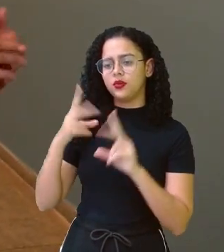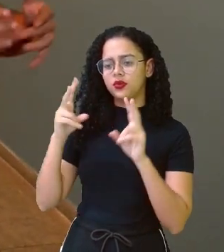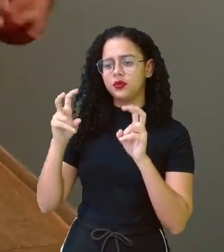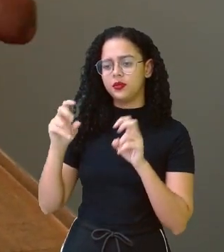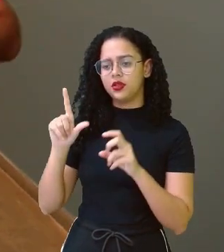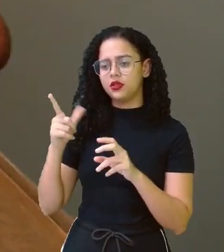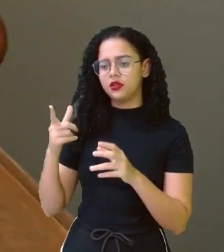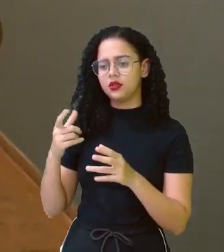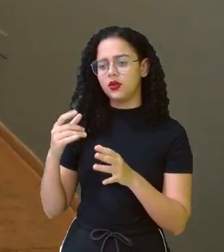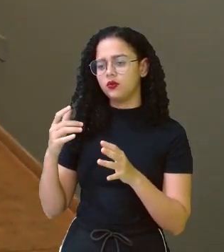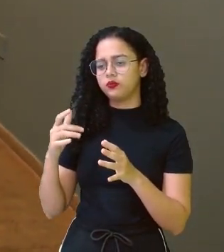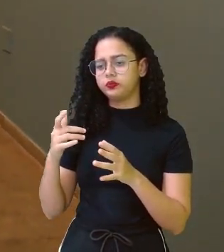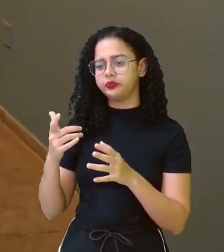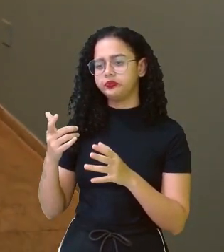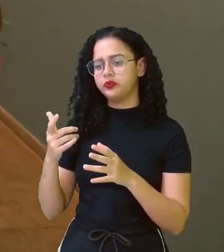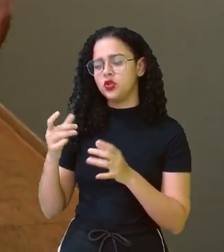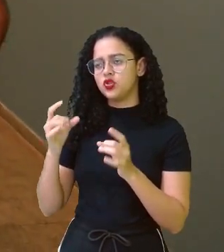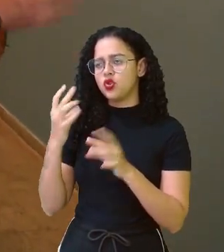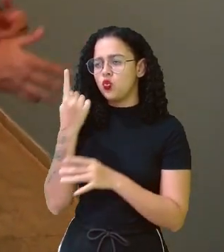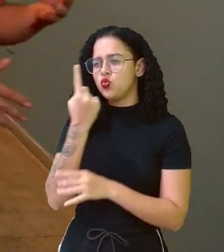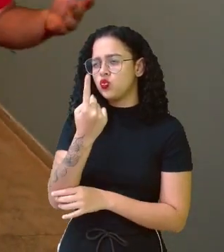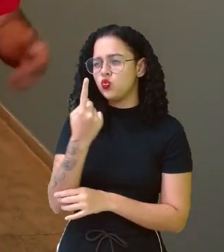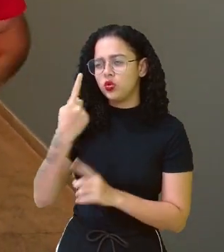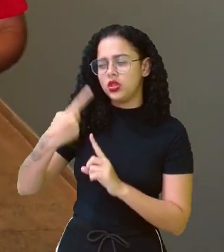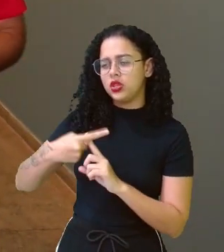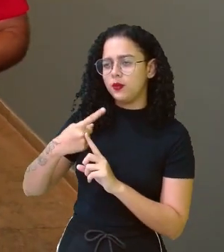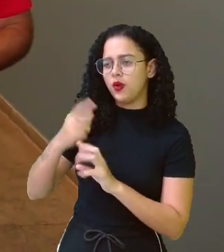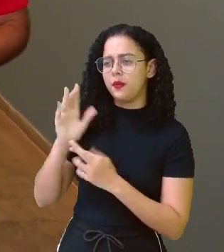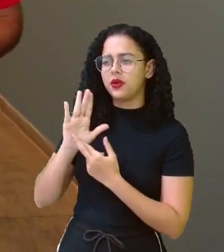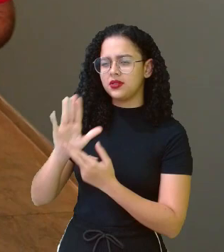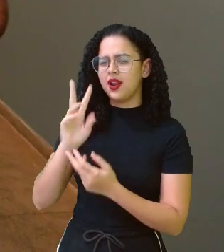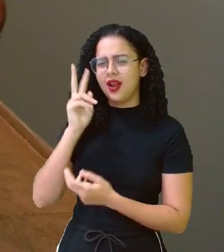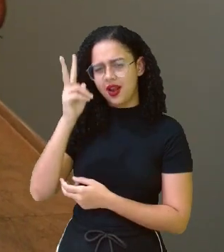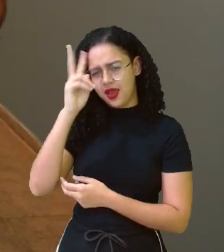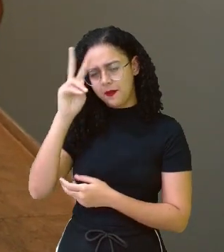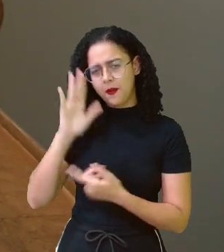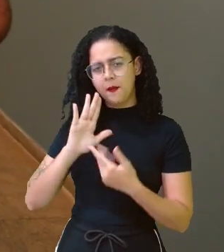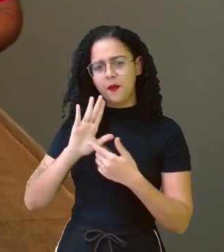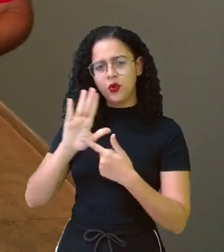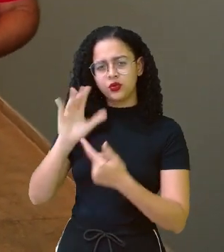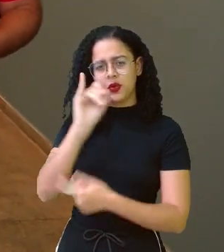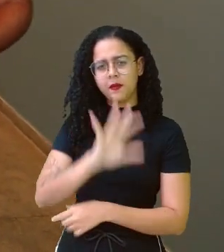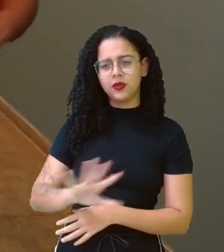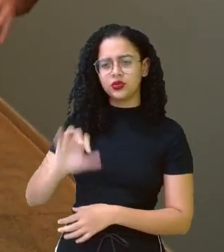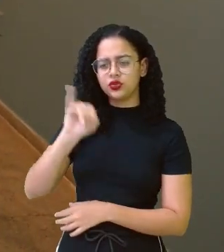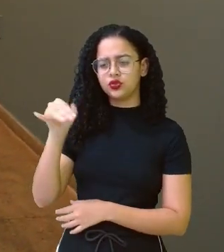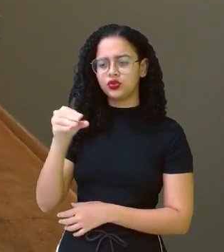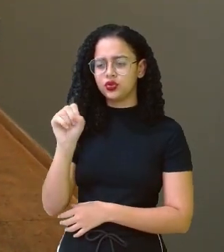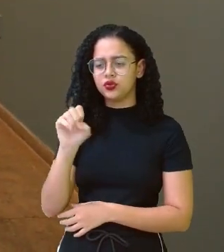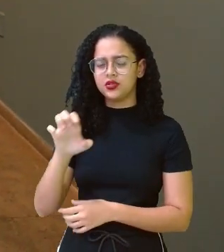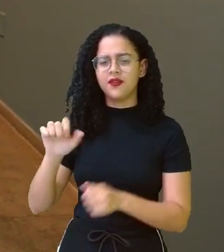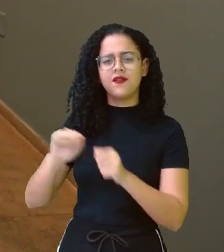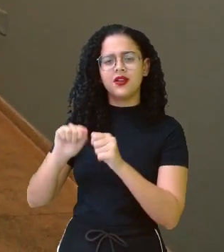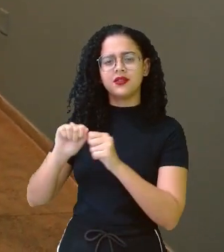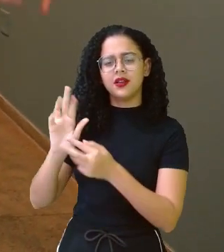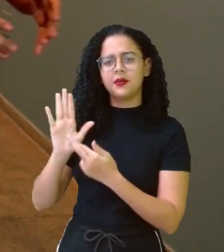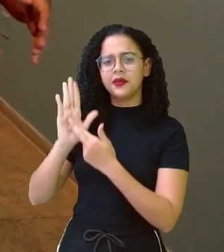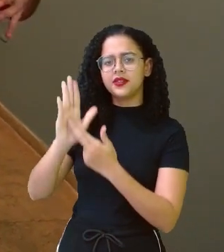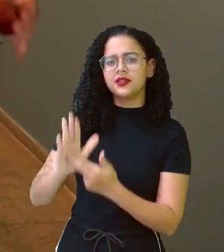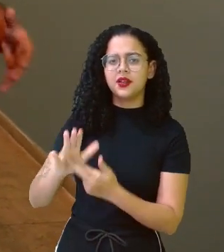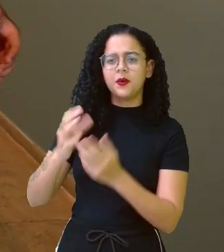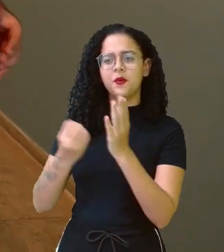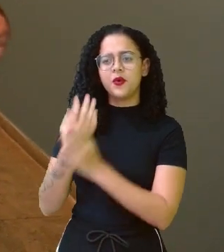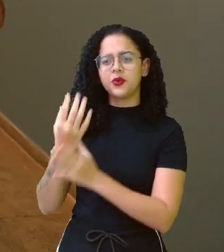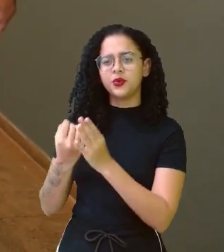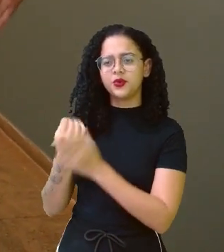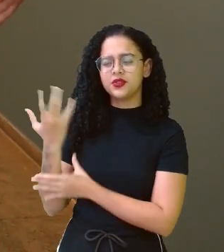presos apenas num tipo de representação. Lembra que a gente mostrou aquela imagem de Zé Cláudio fazendo uma representação de uma produção,